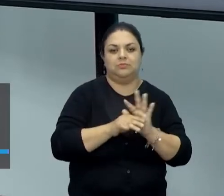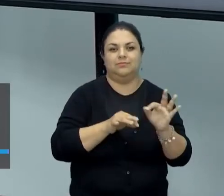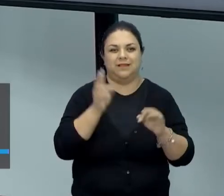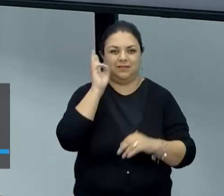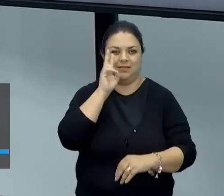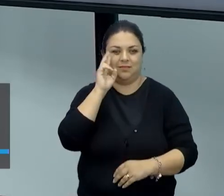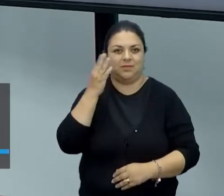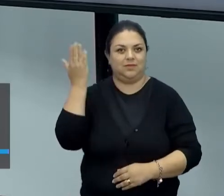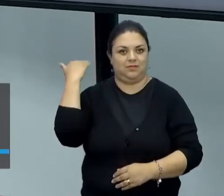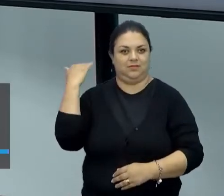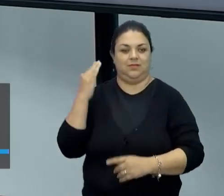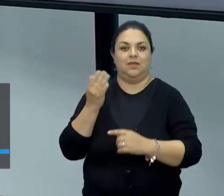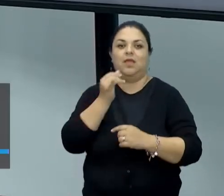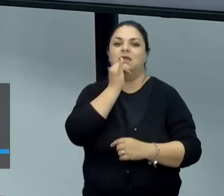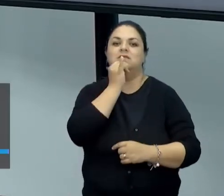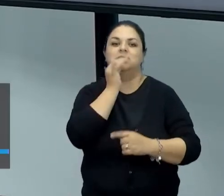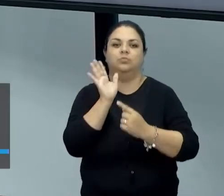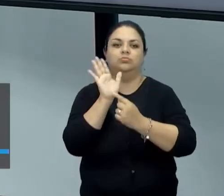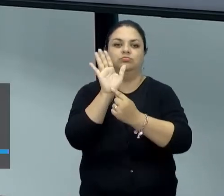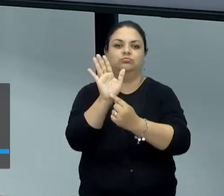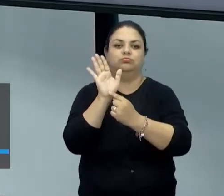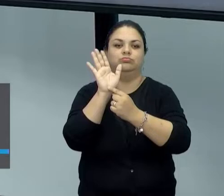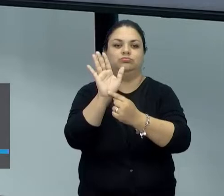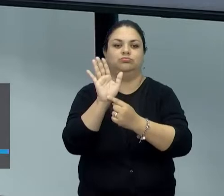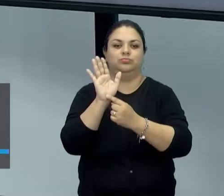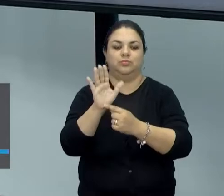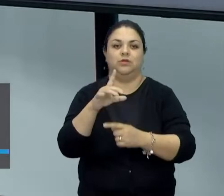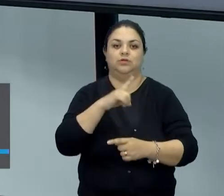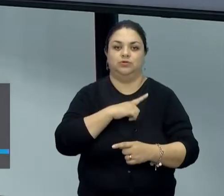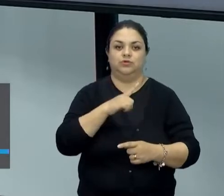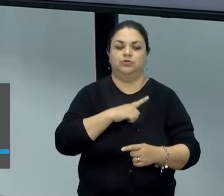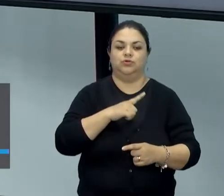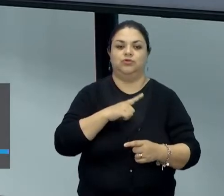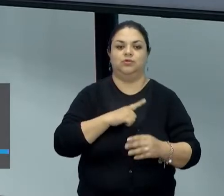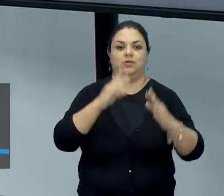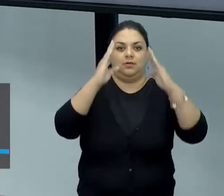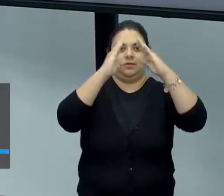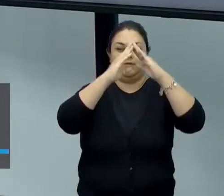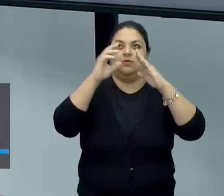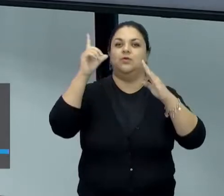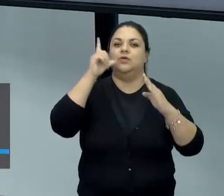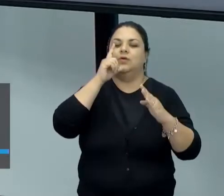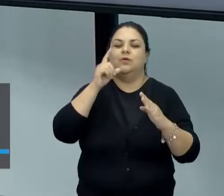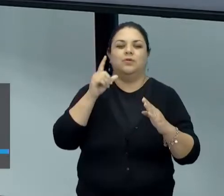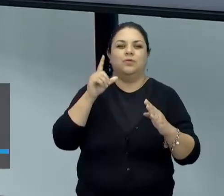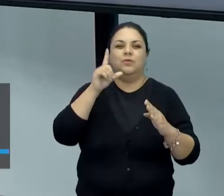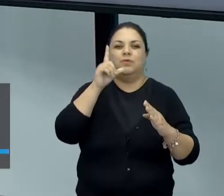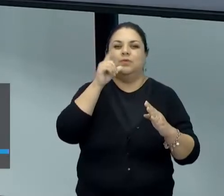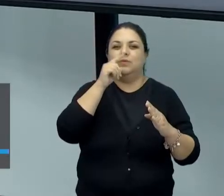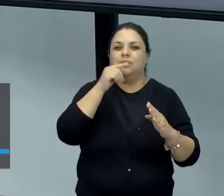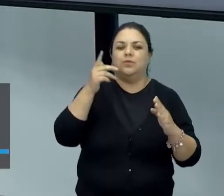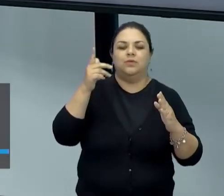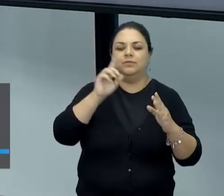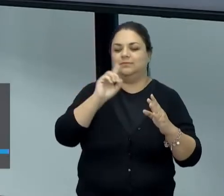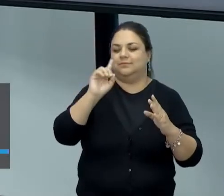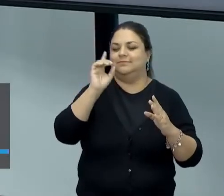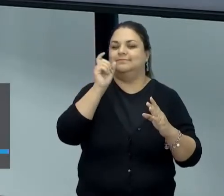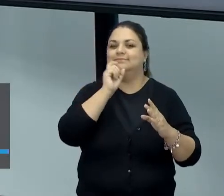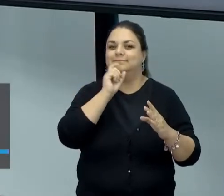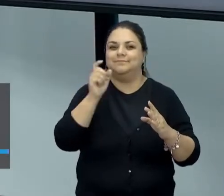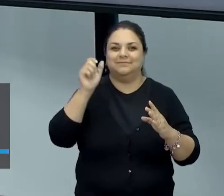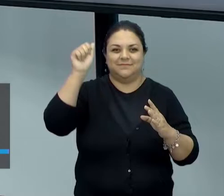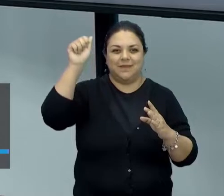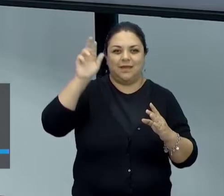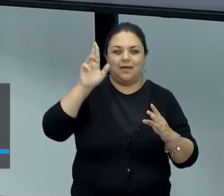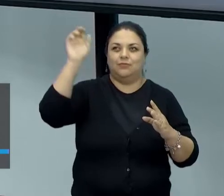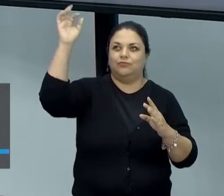vocês, muitos eles faziam a entrada de ar que é frio por cima, a saída de ar quente por baixo. Então